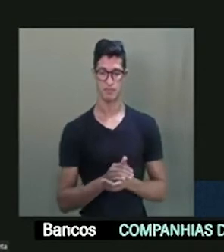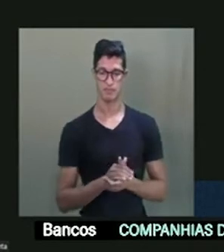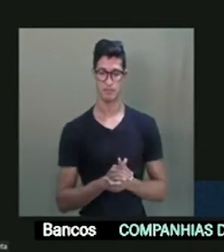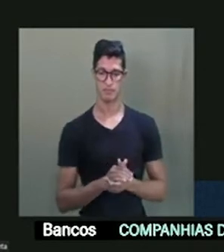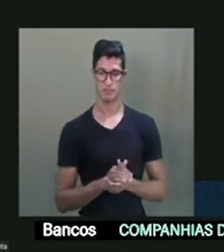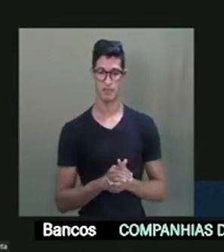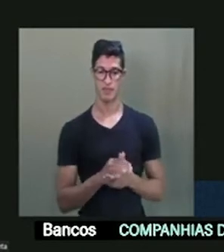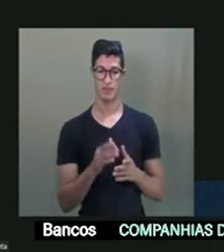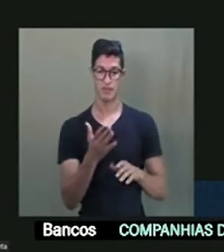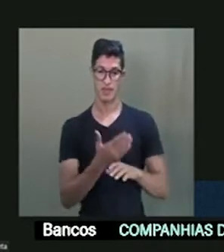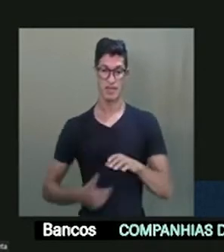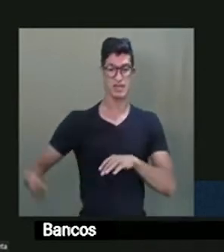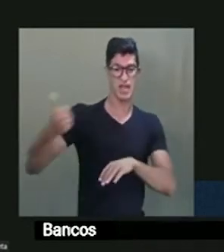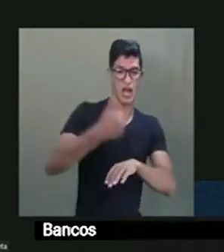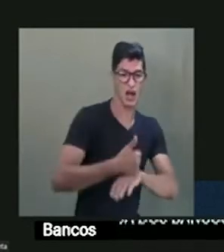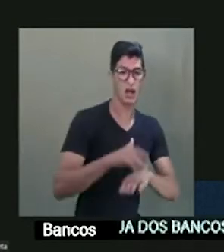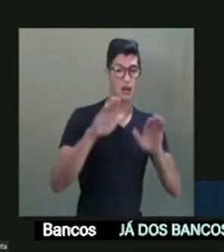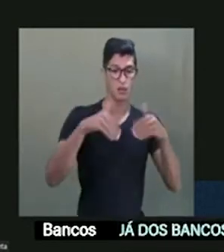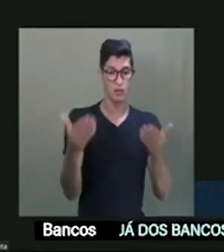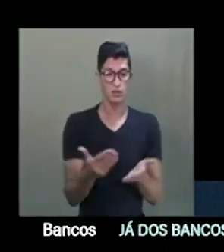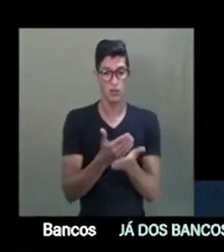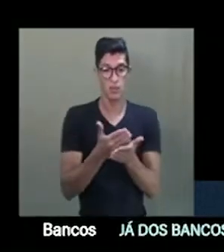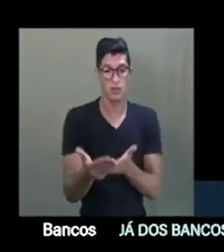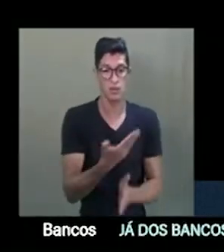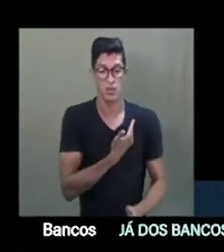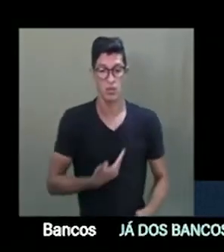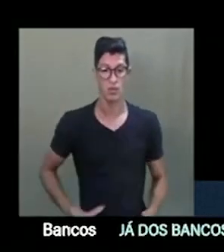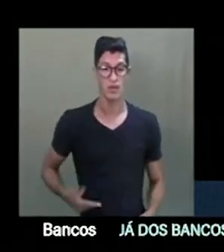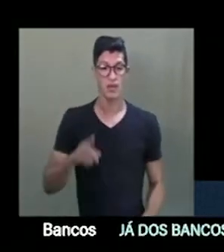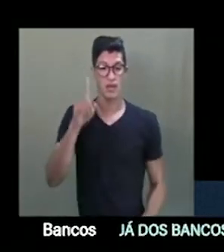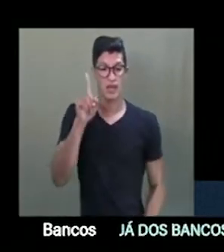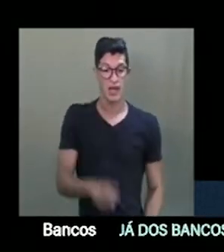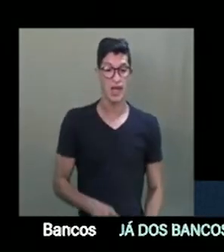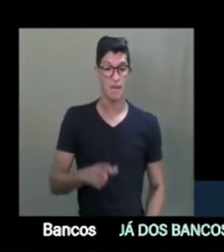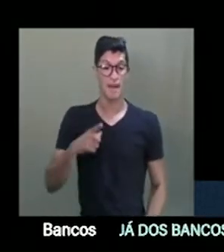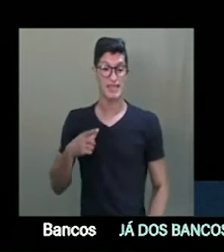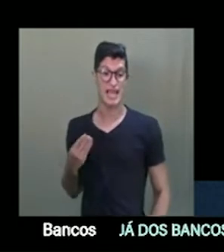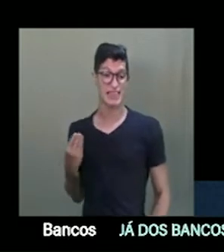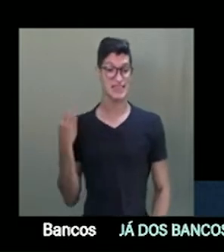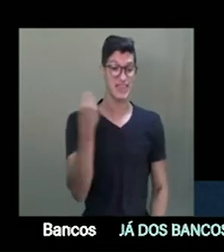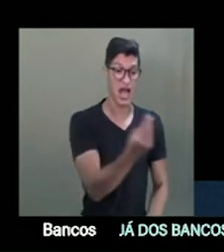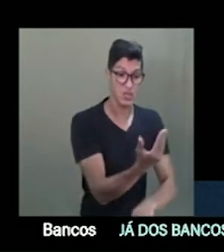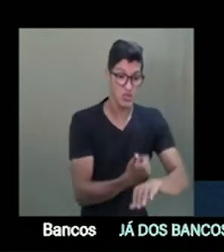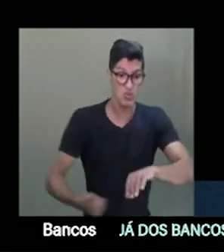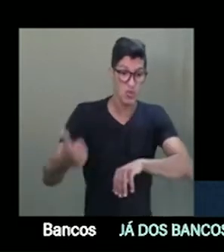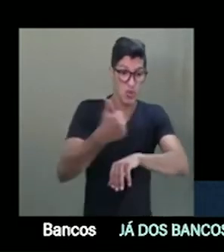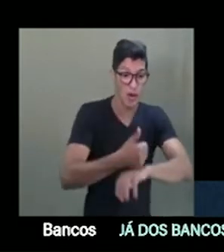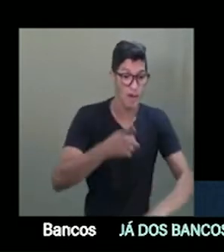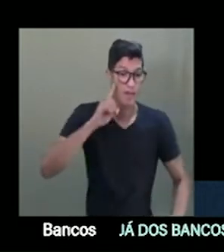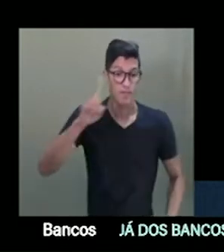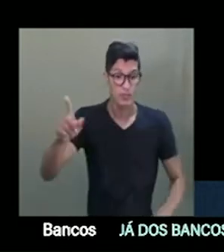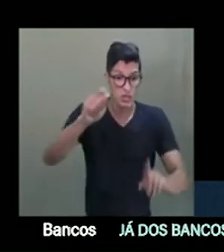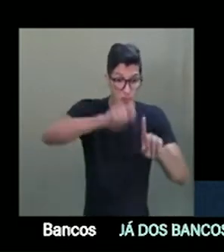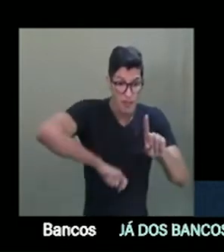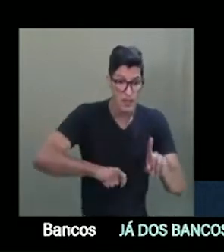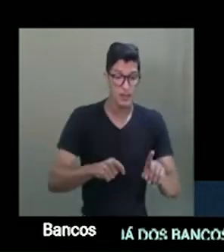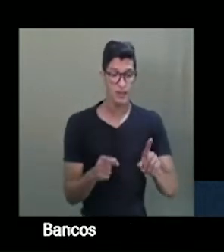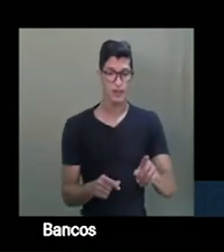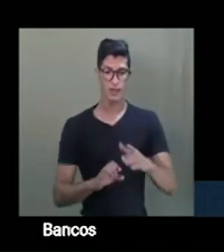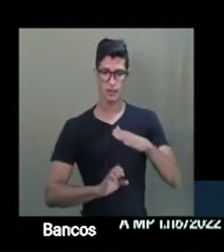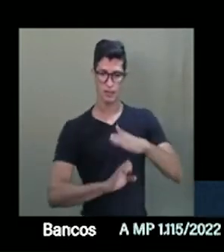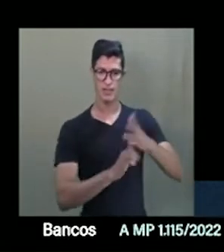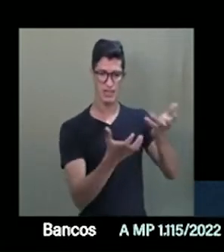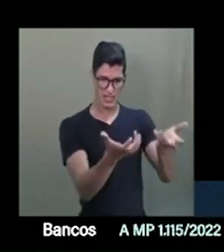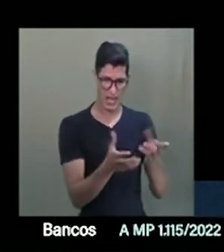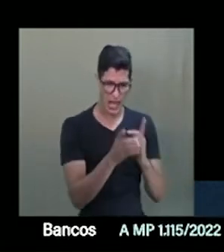Ter dado o golpe não sei quando começou o governo. Era para ter dado o golpe no tal dia, no tal mês. Esse empresário